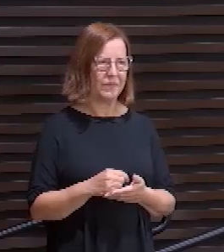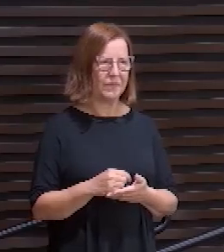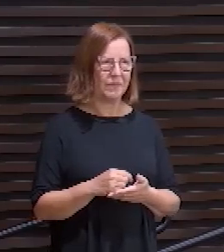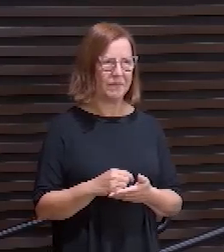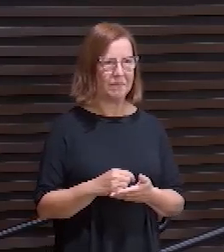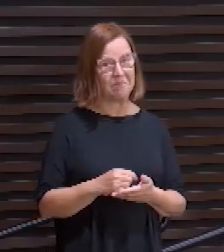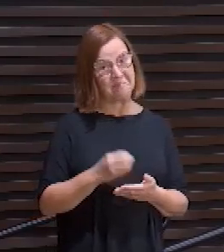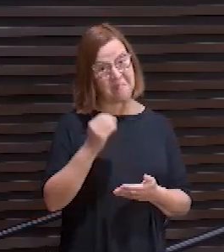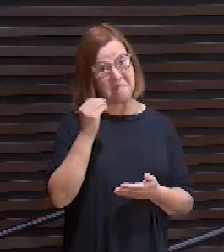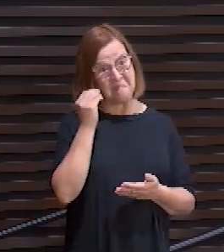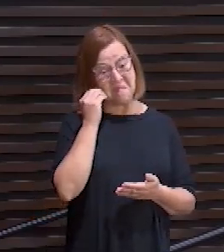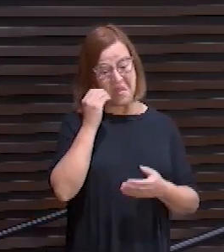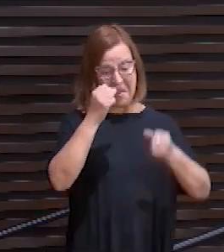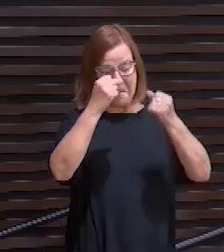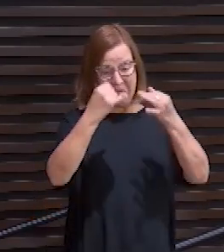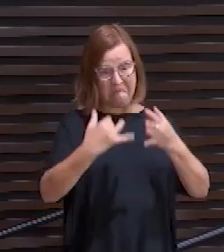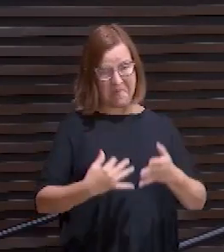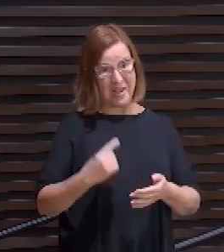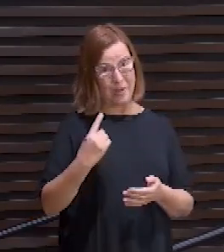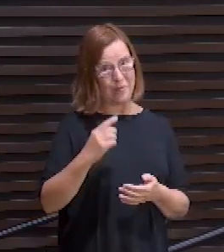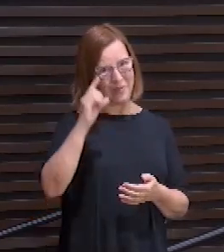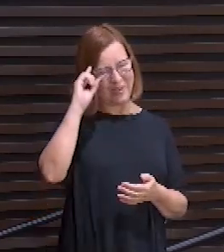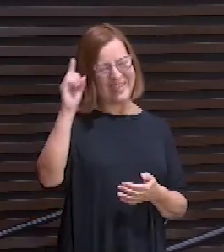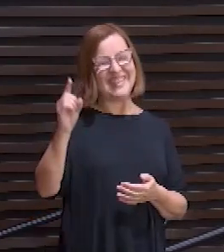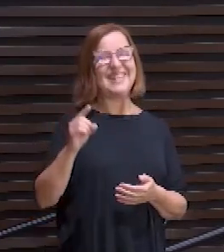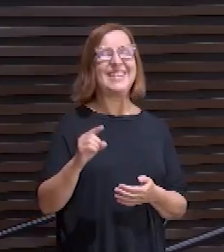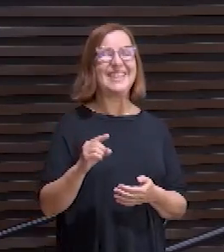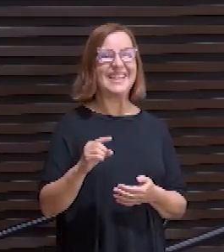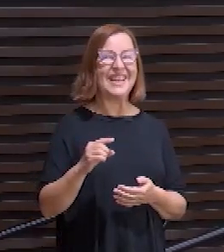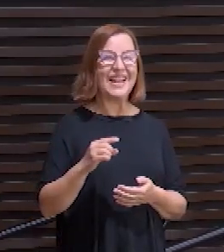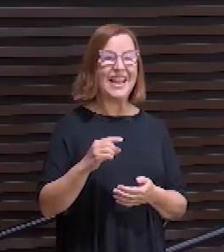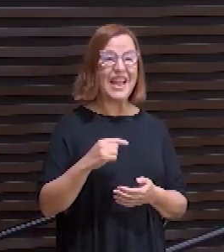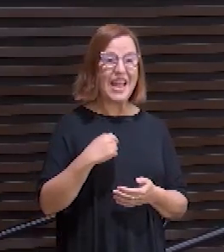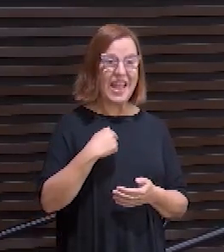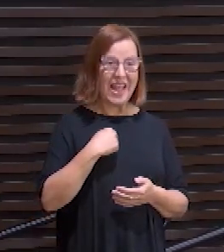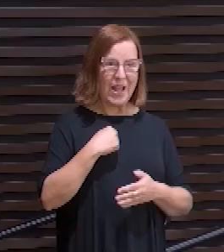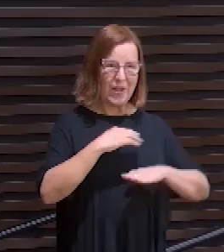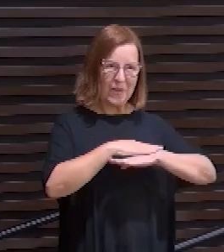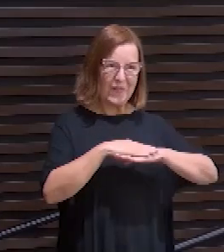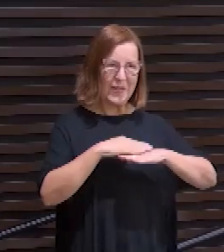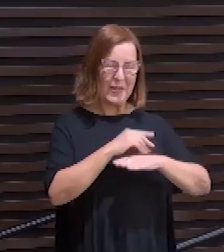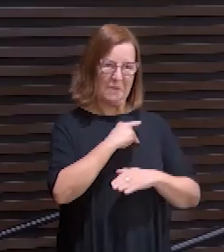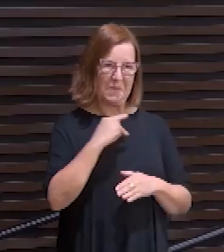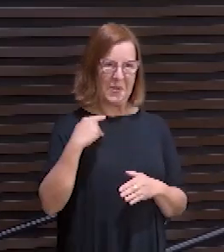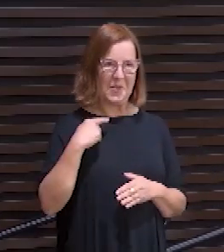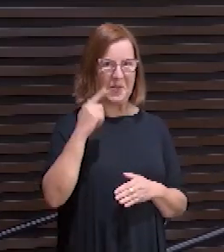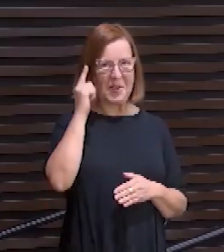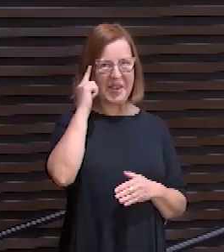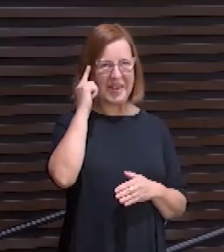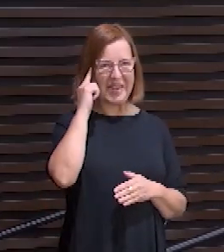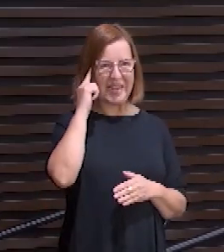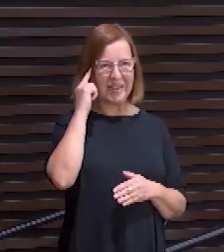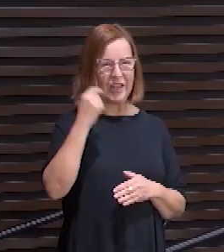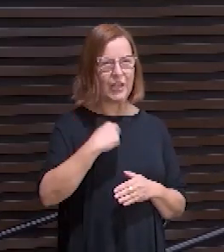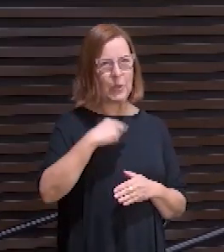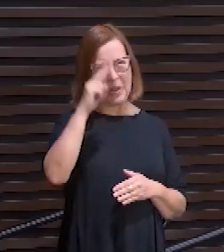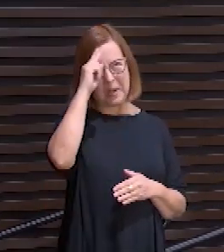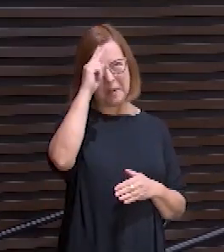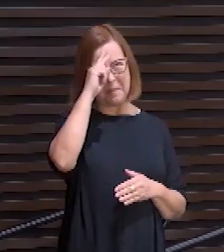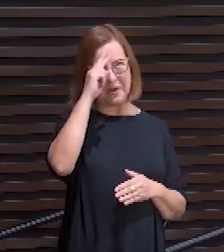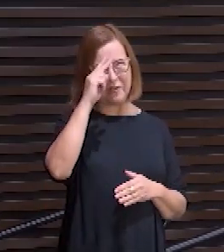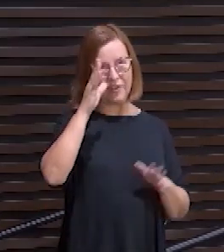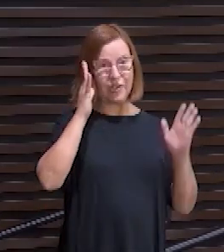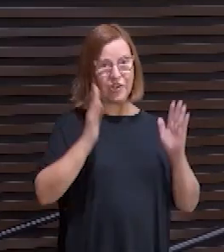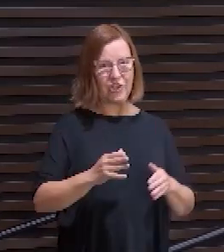dia. O pastor Glênio, eu estava conversando com ele, estava relembrando os irmãos que estavam aqui há 8 anos atrás. O pastor